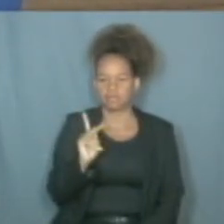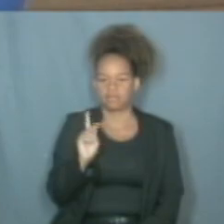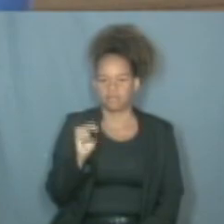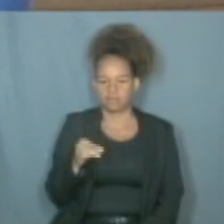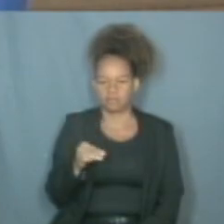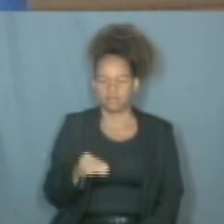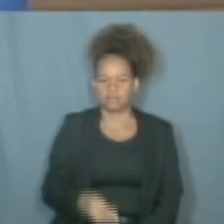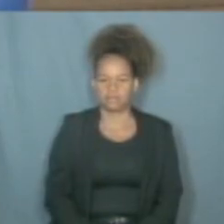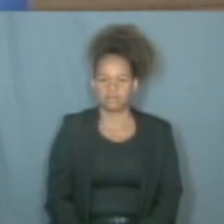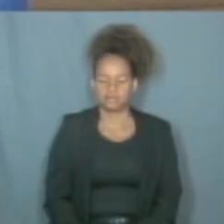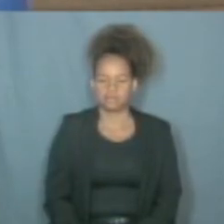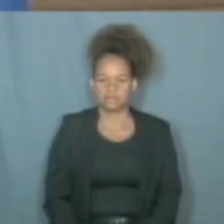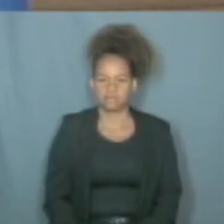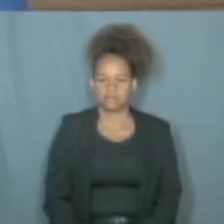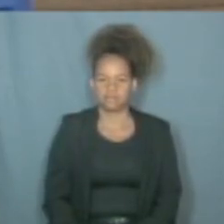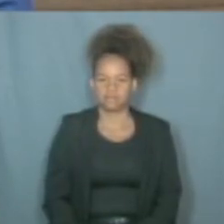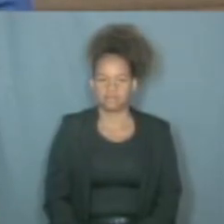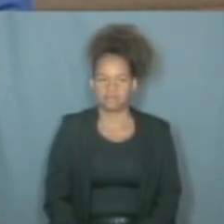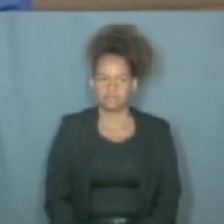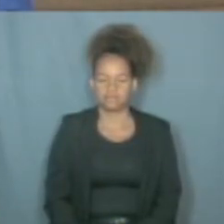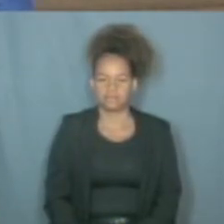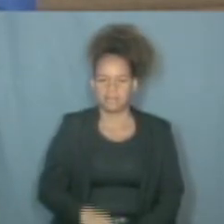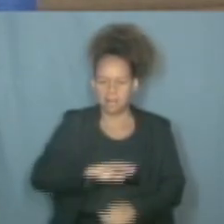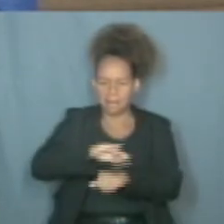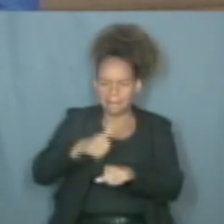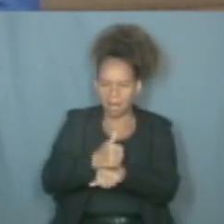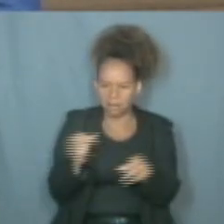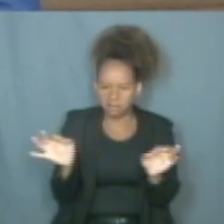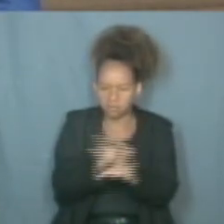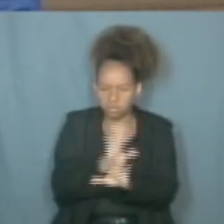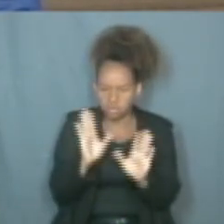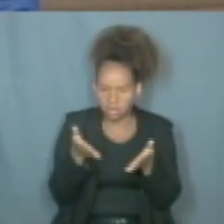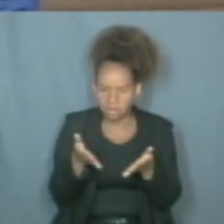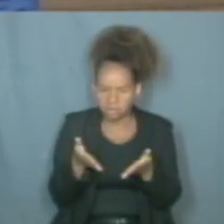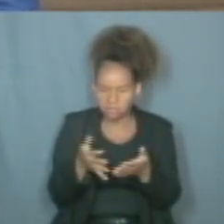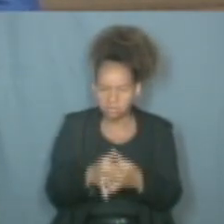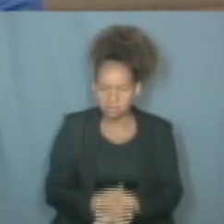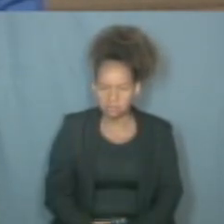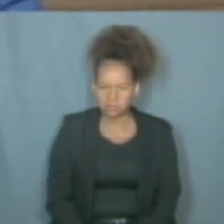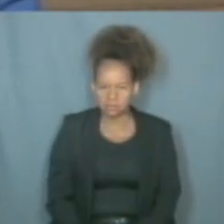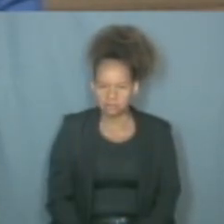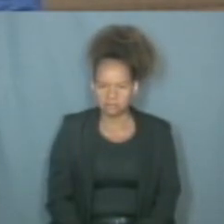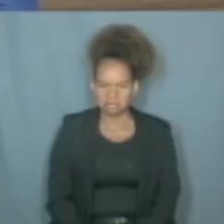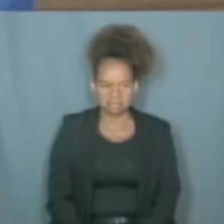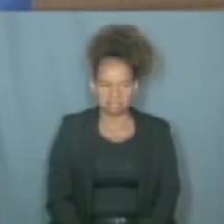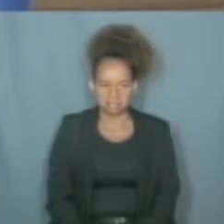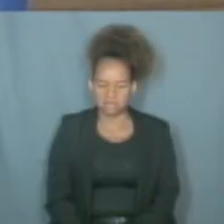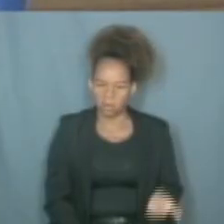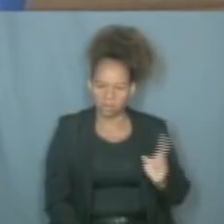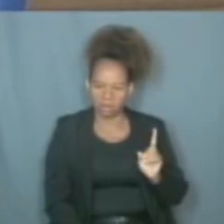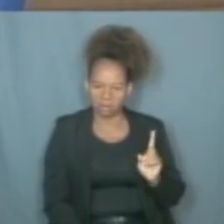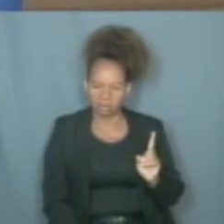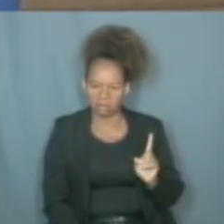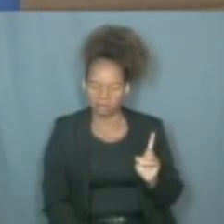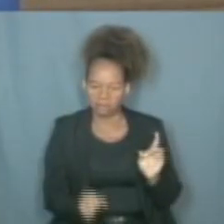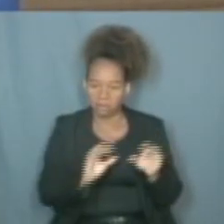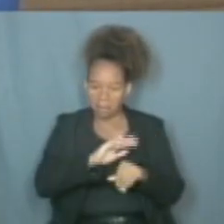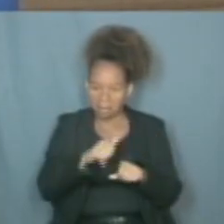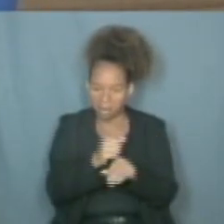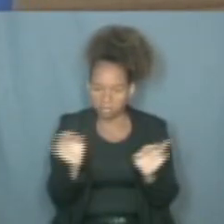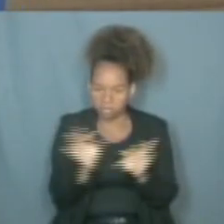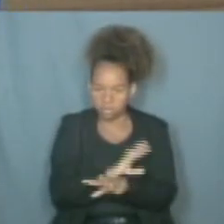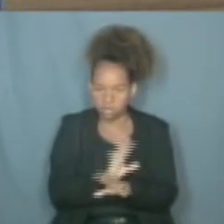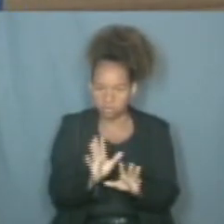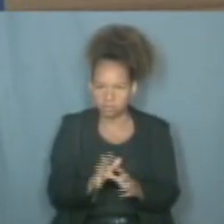hora. O parque está pronto? Eu acho que não, né? O parque não está pronto,